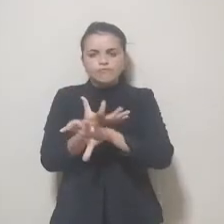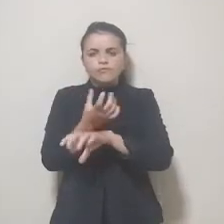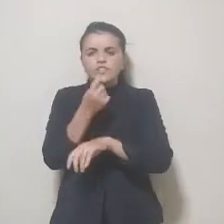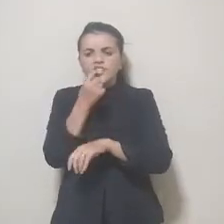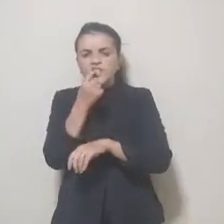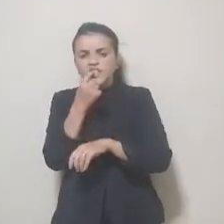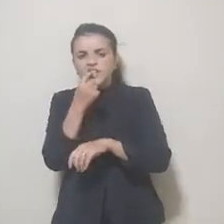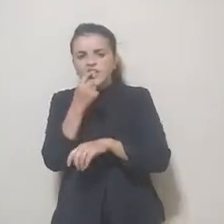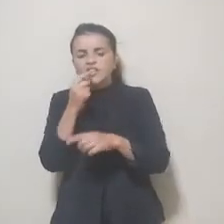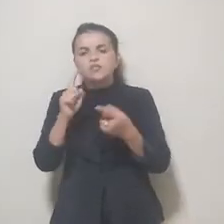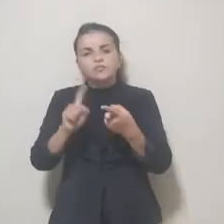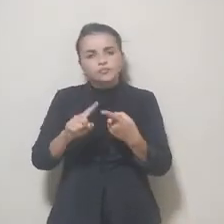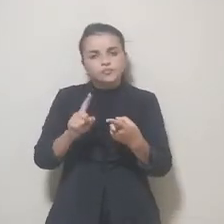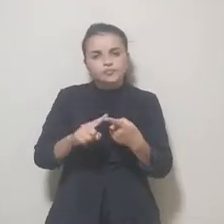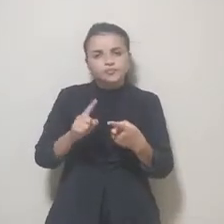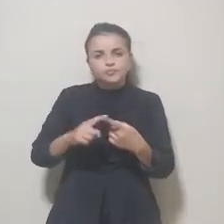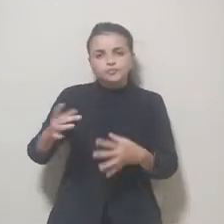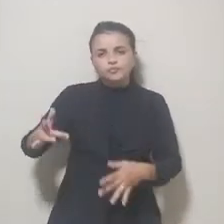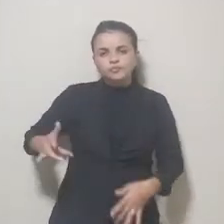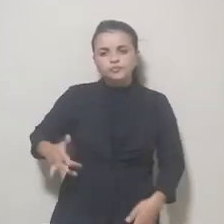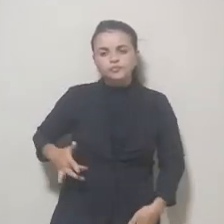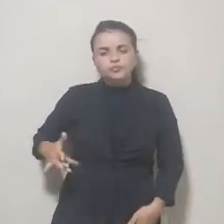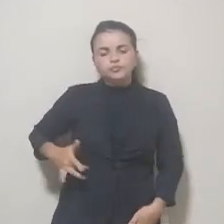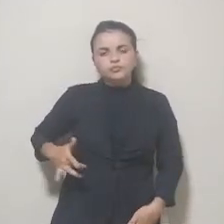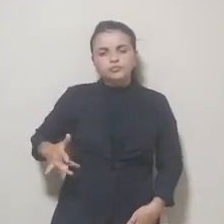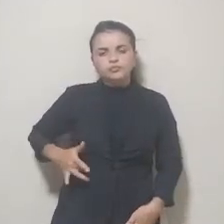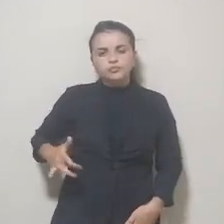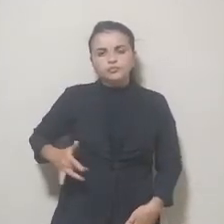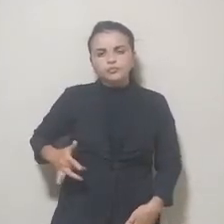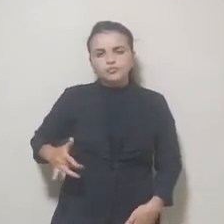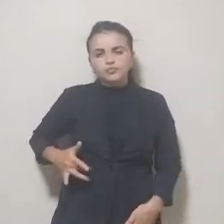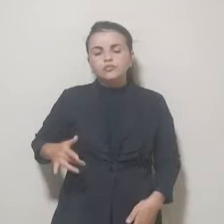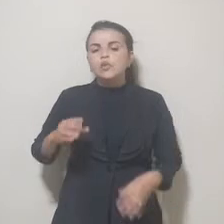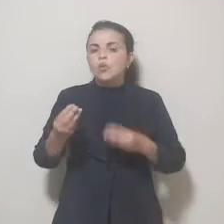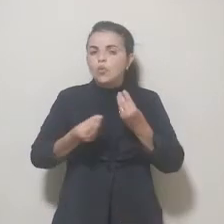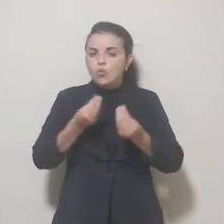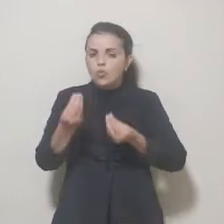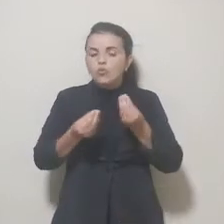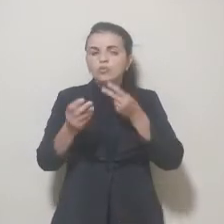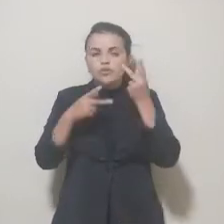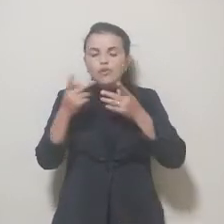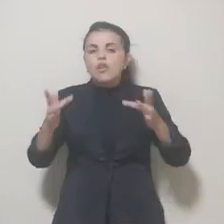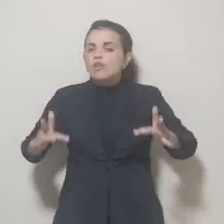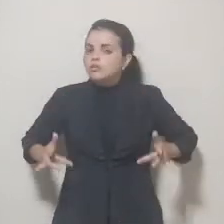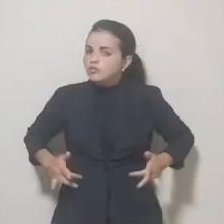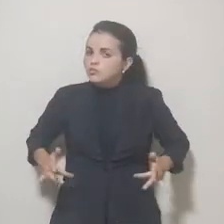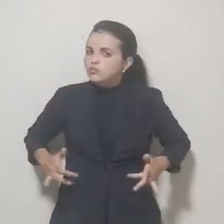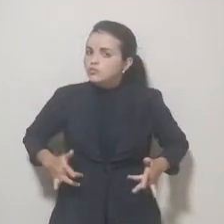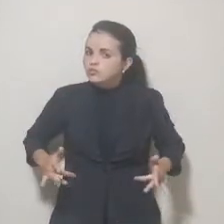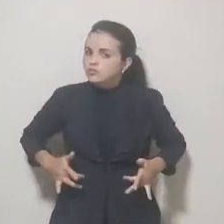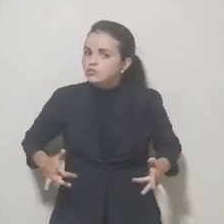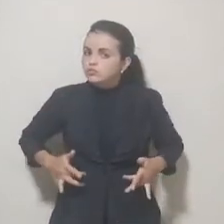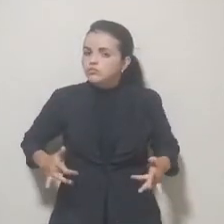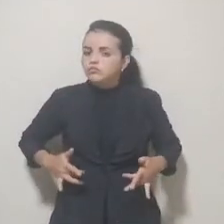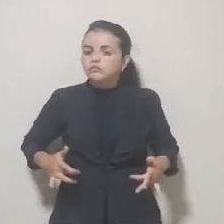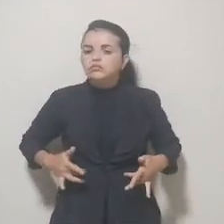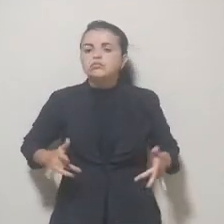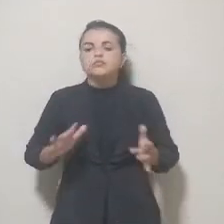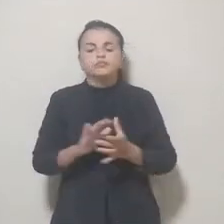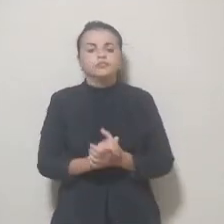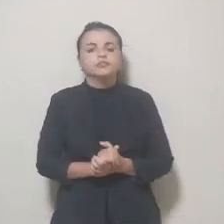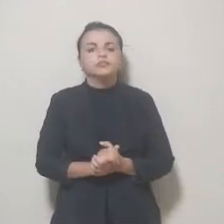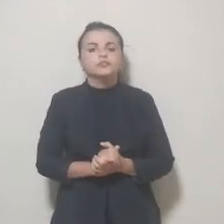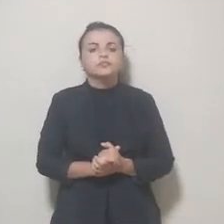glândula suprarrenal, nossas glândulas suprarrenais elas vão estar, como o nome já diz, na parte superior do nosso rins.